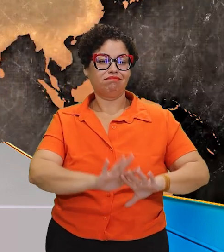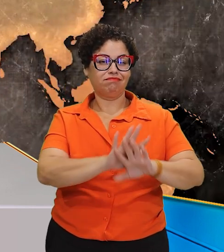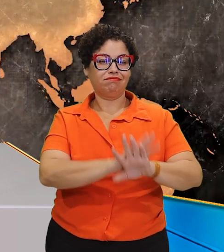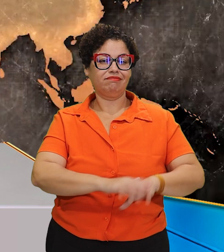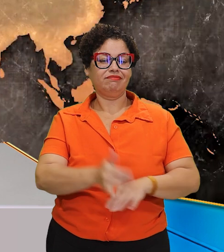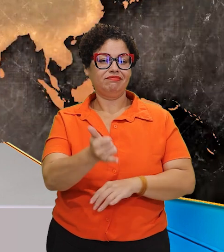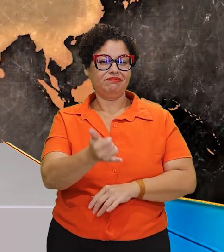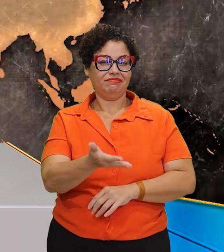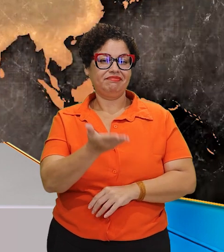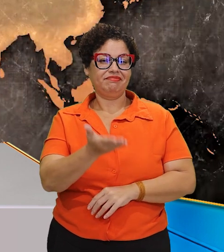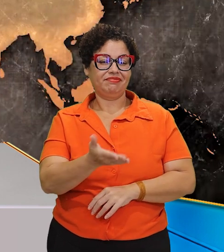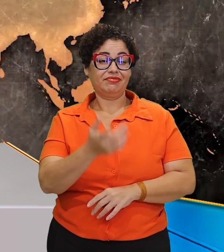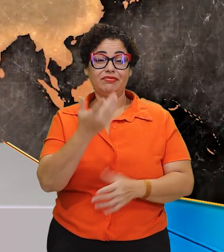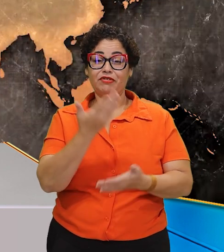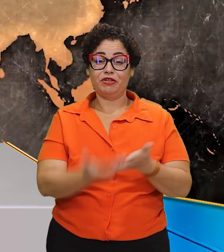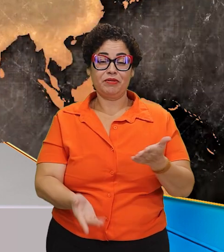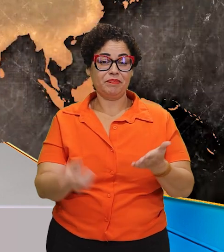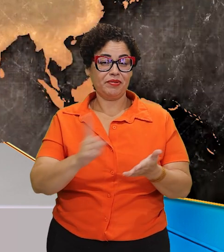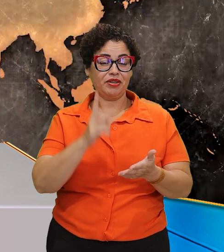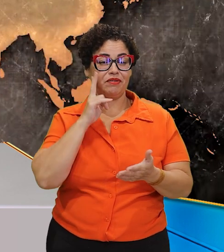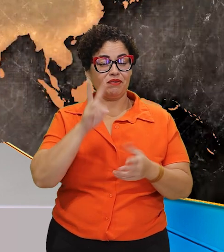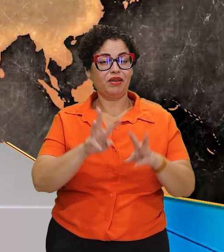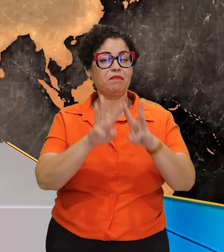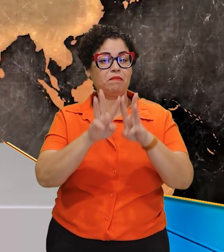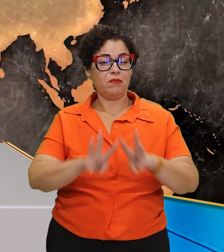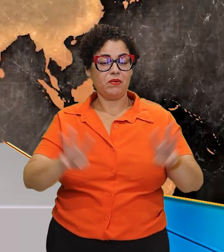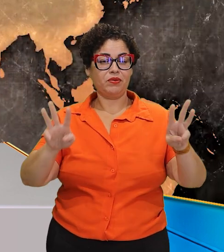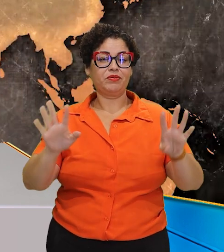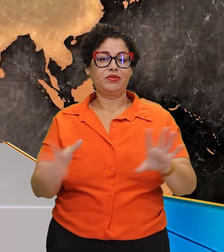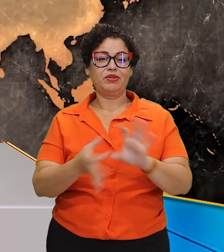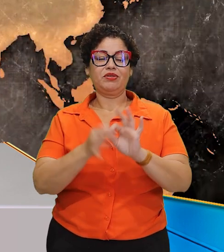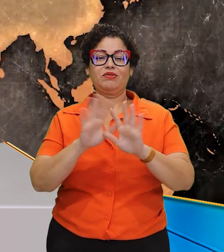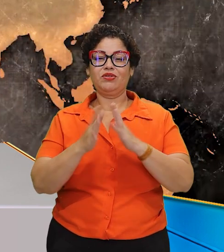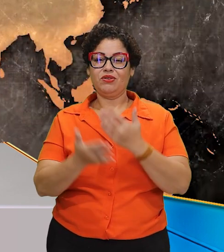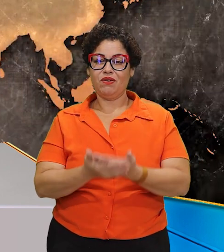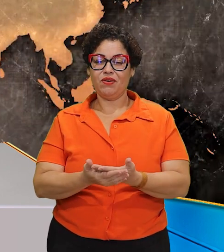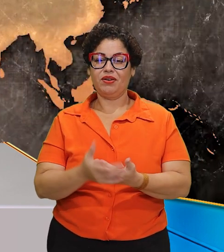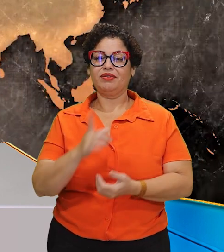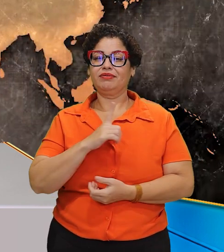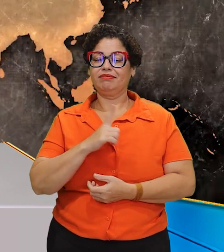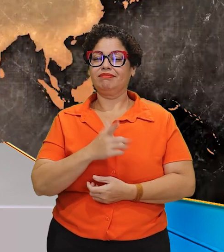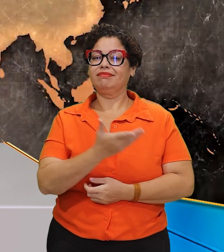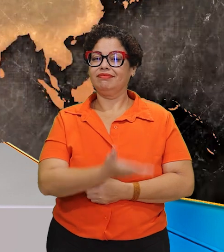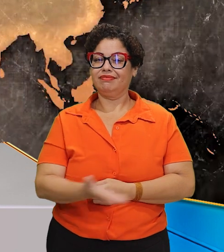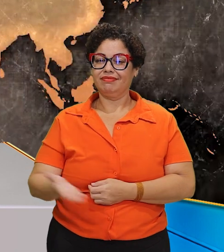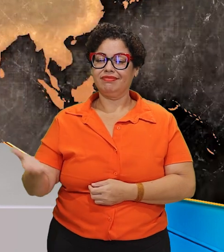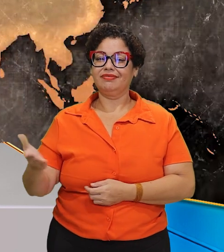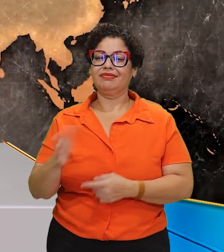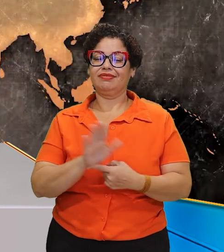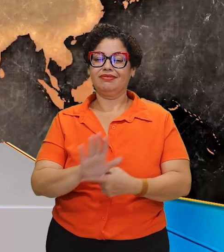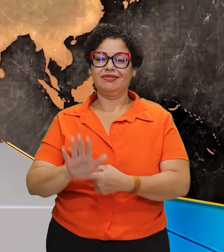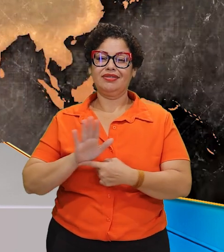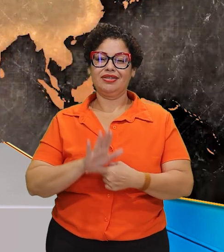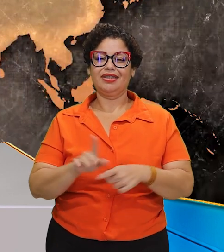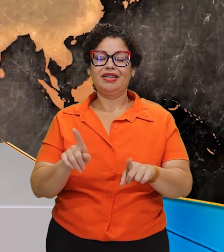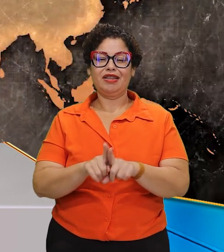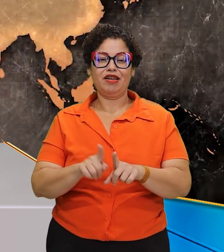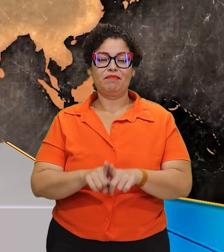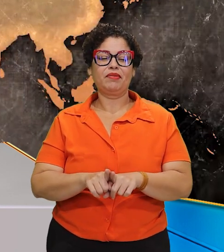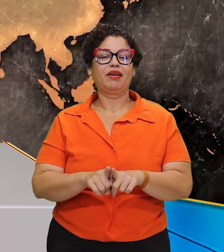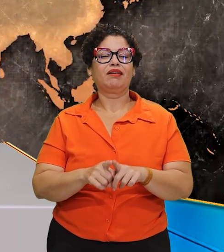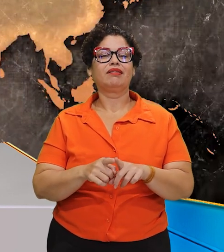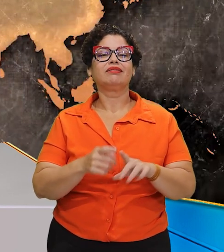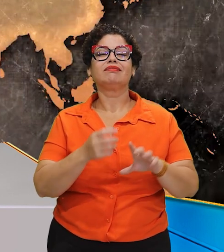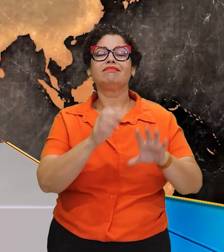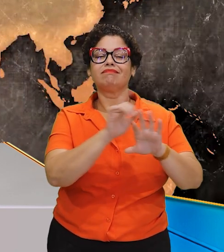tela. Não deixe de nos acompanhar no portal Conexão Escola. O endereço está aparecendo na sua tela